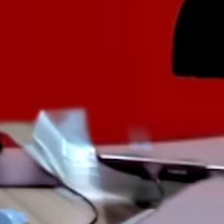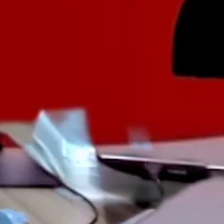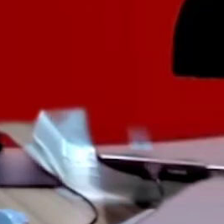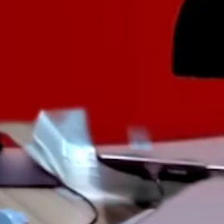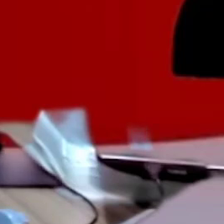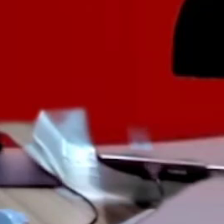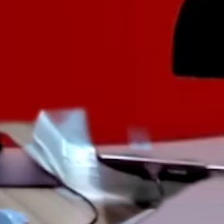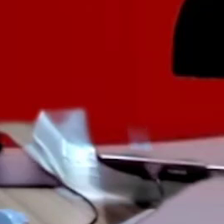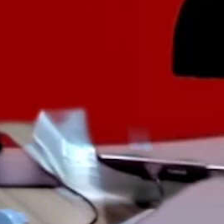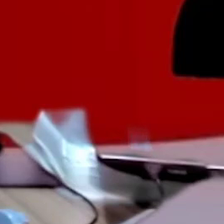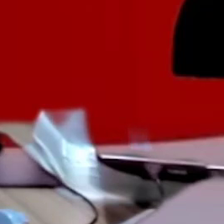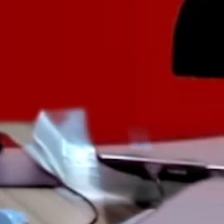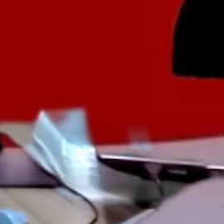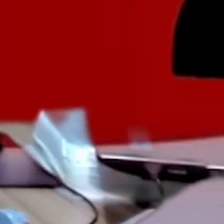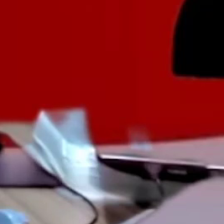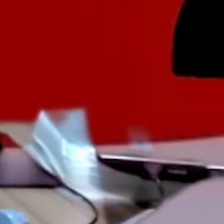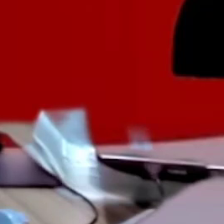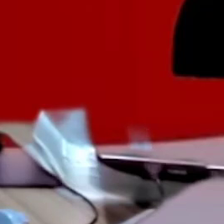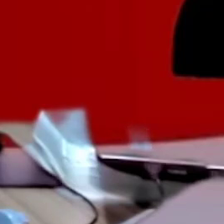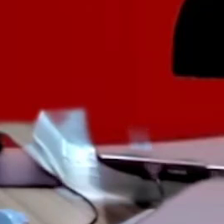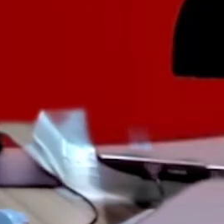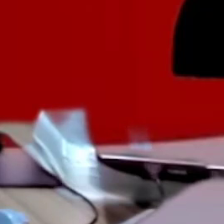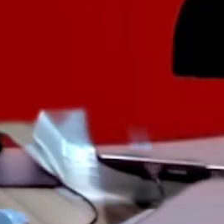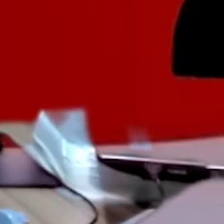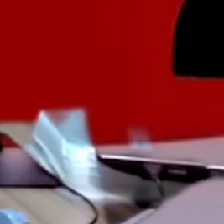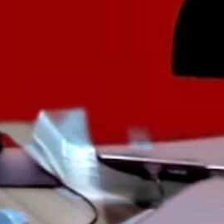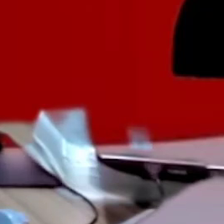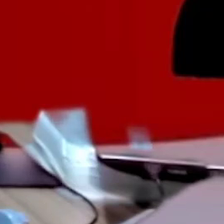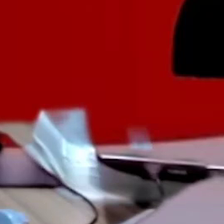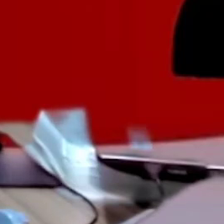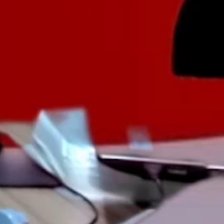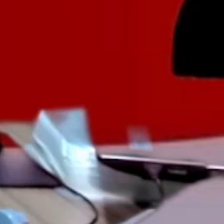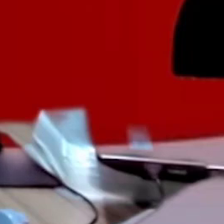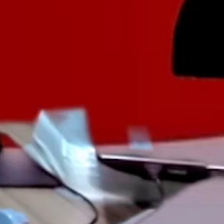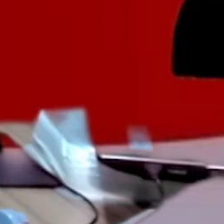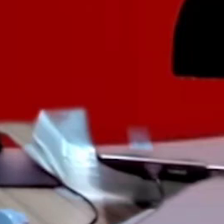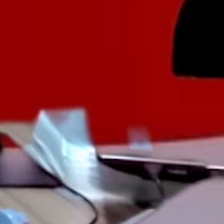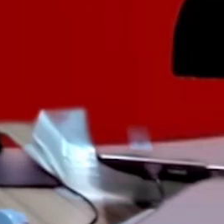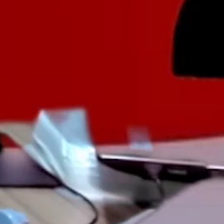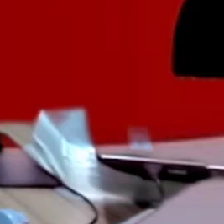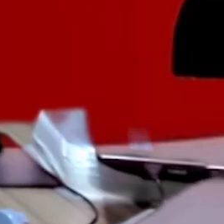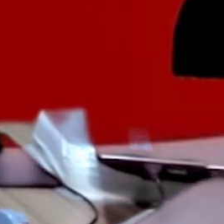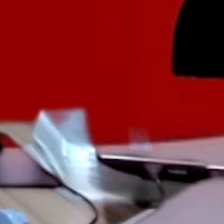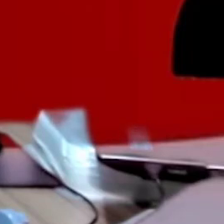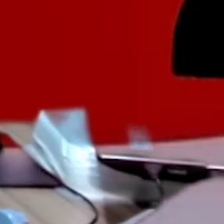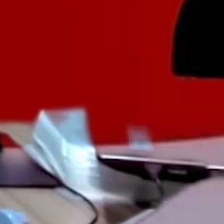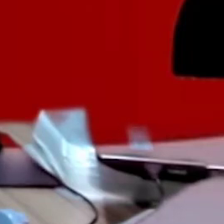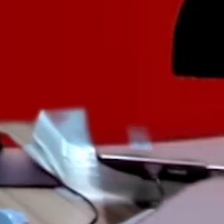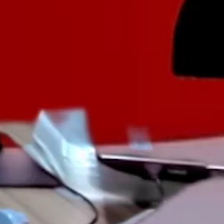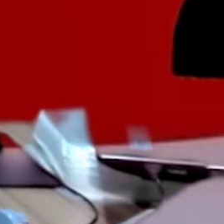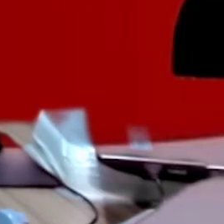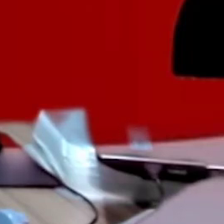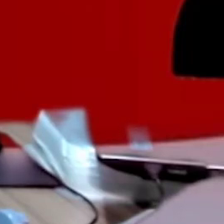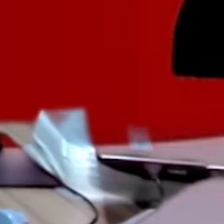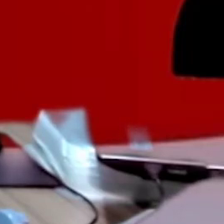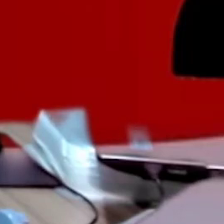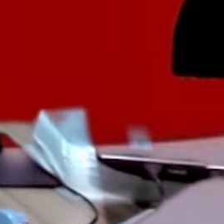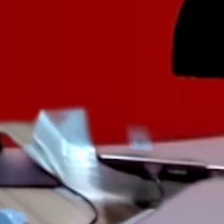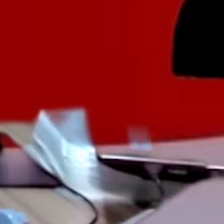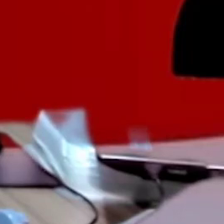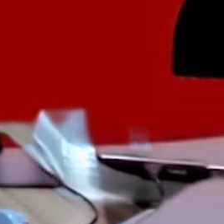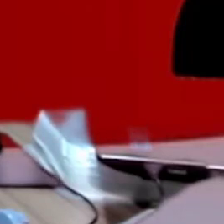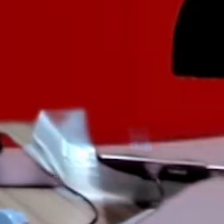diz respeito ao ministro Alexandre de Moraes e ao STF. O STF está julgando